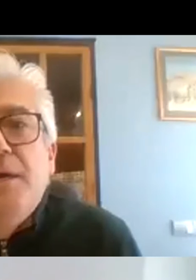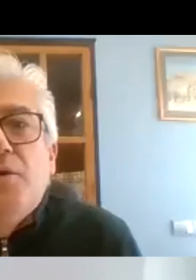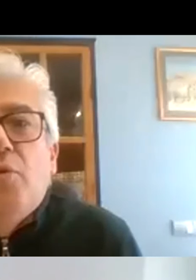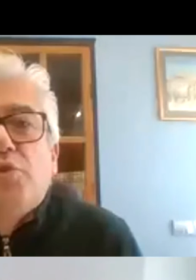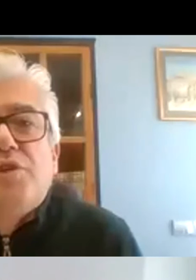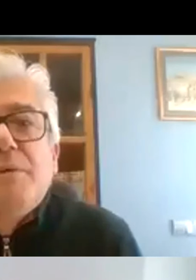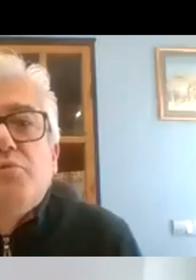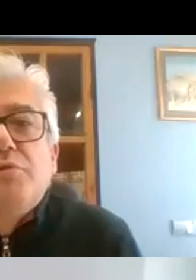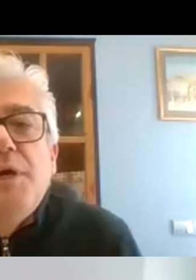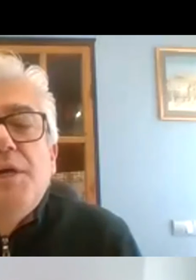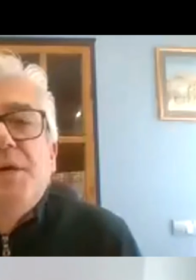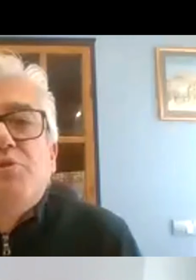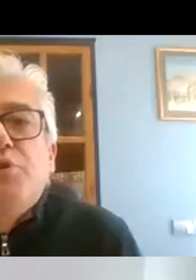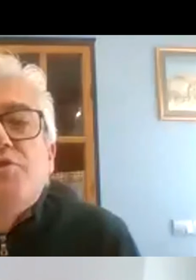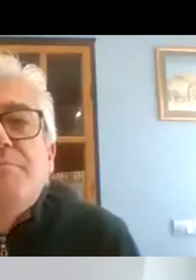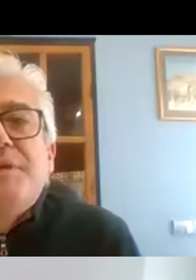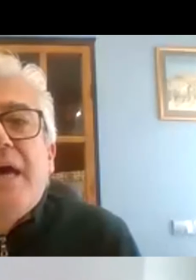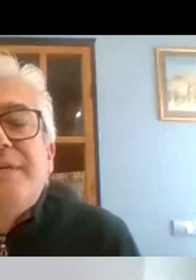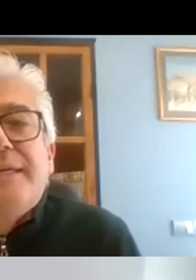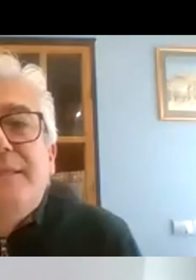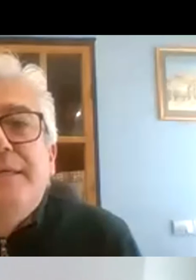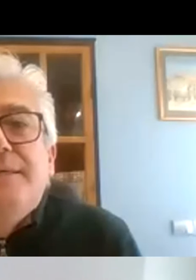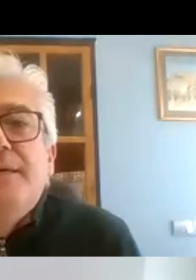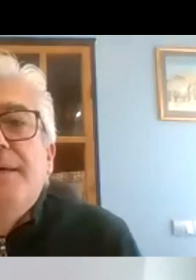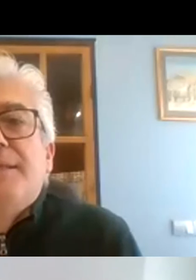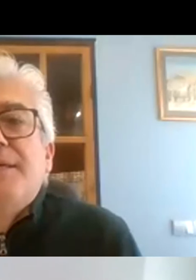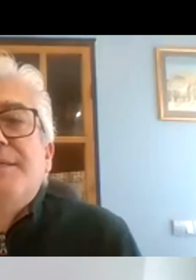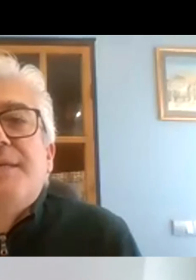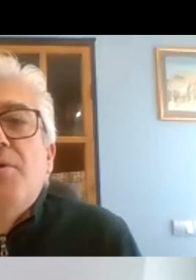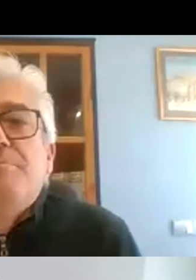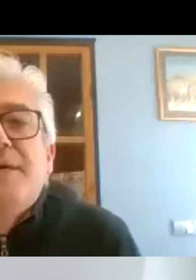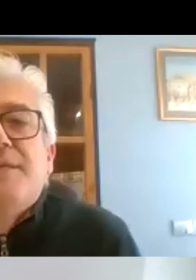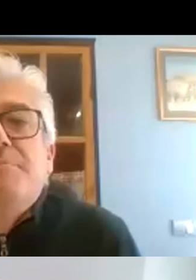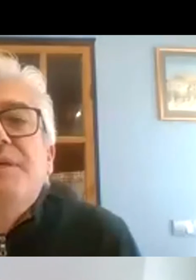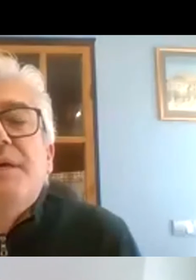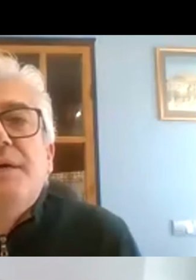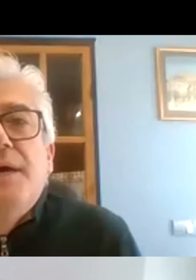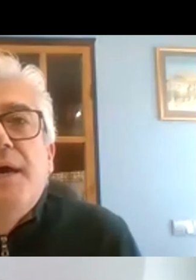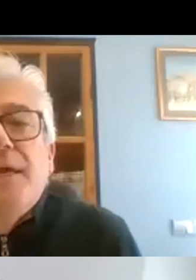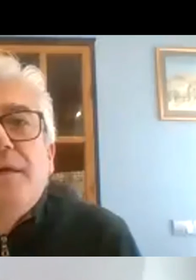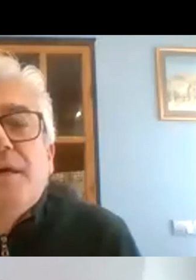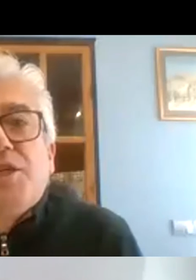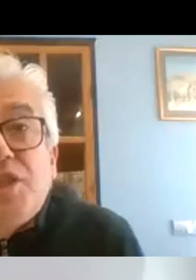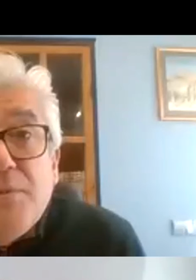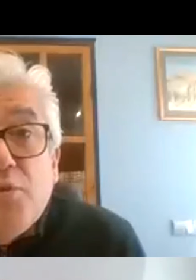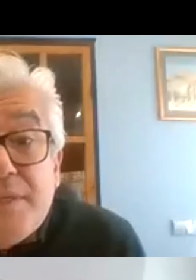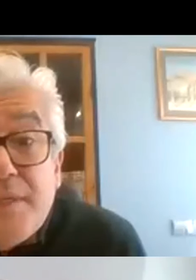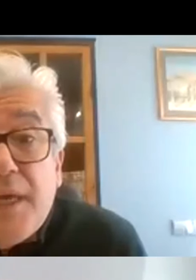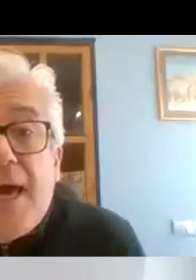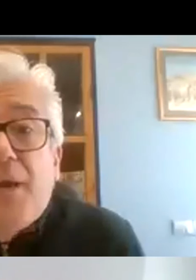também, como todos sabemos. Estamos, por isso, empenhados em garantir a transição para a terapia em